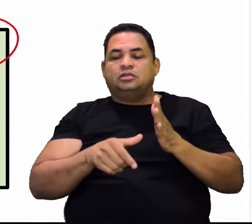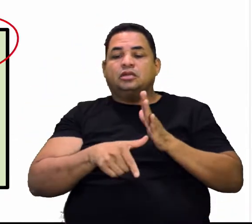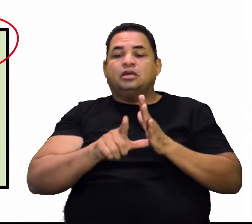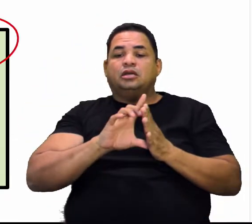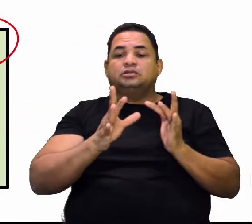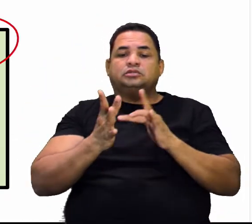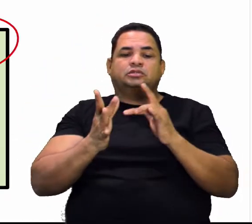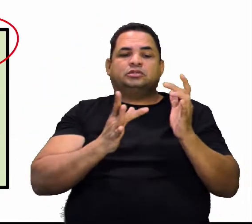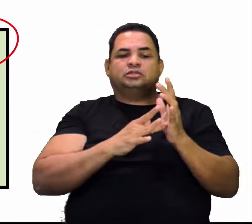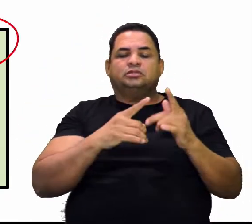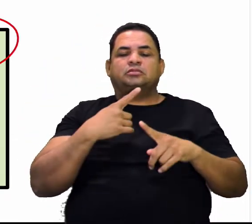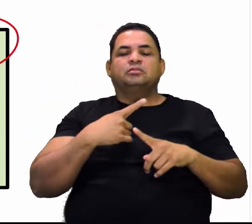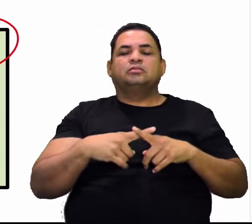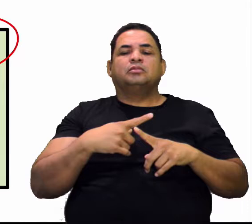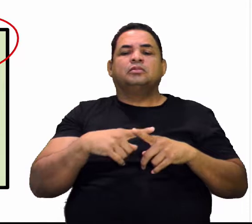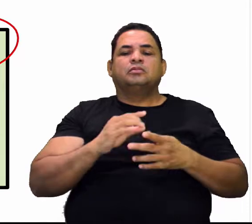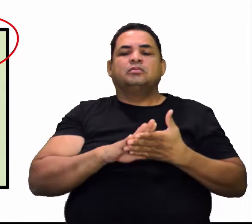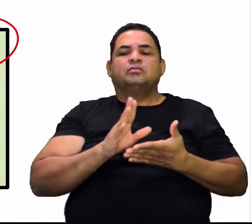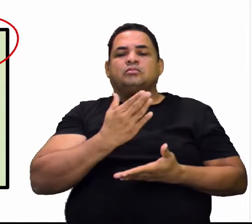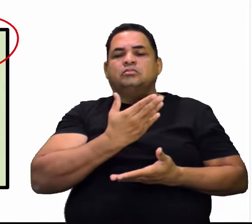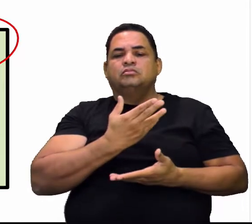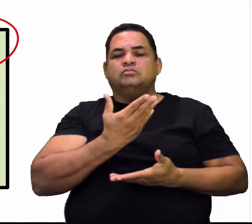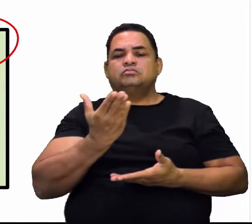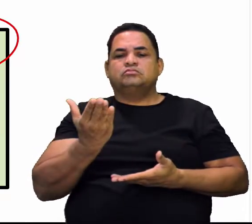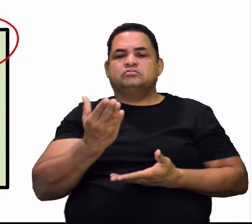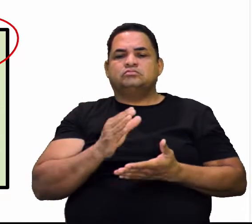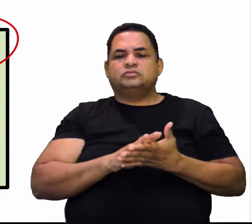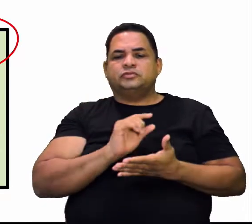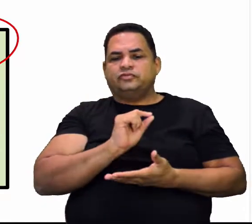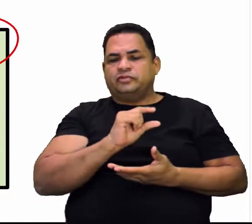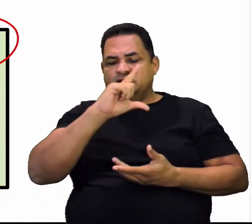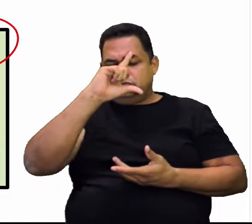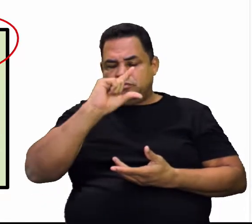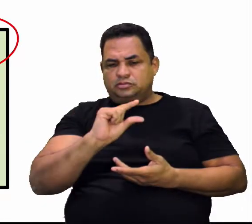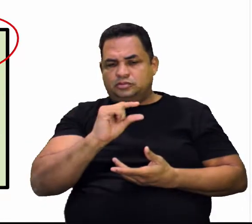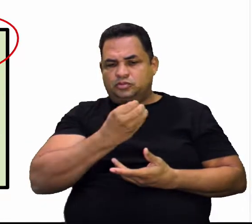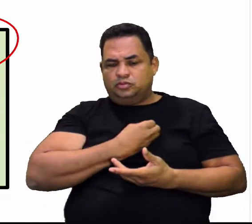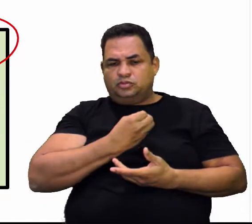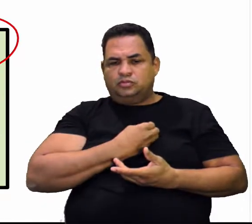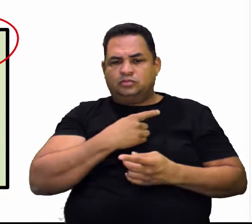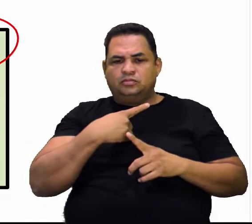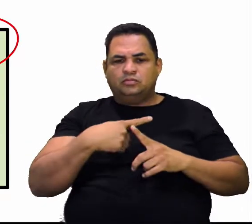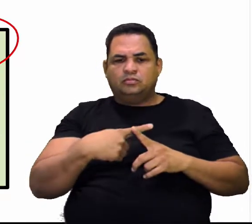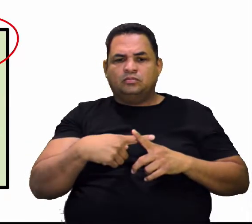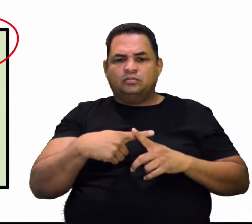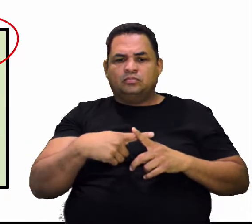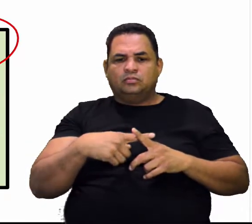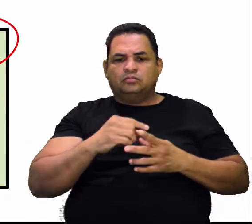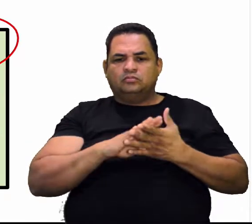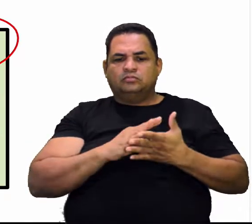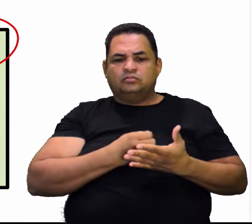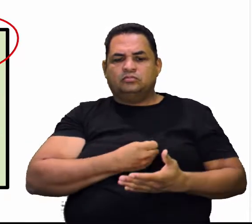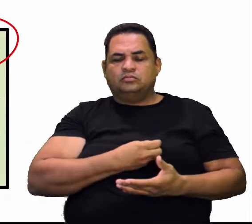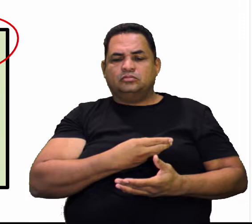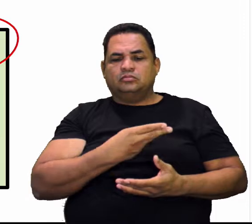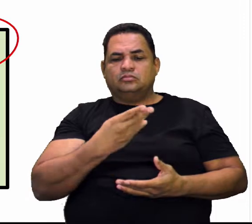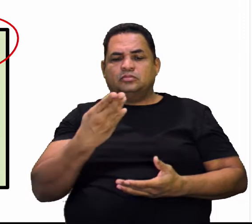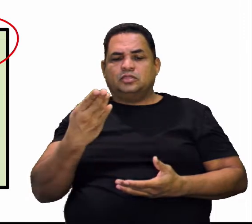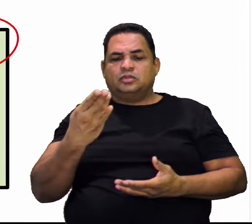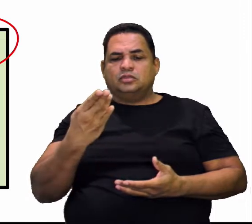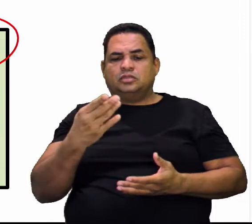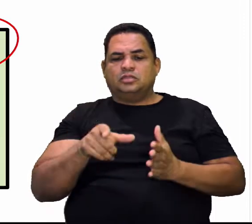a.C. Professor, por que esse número vai diminuindo em vez de aumentando? Porque a contagem antes de